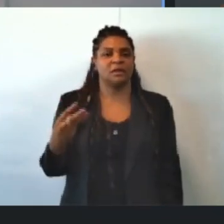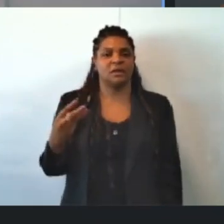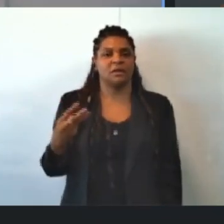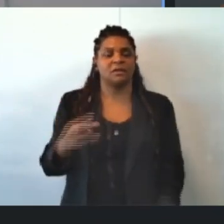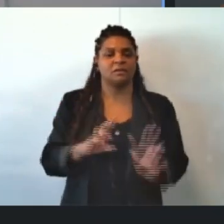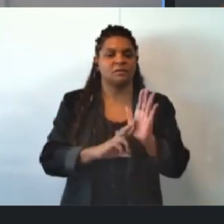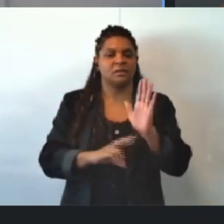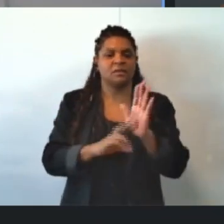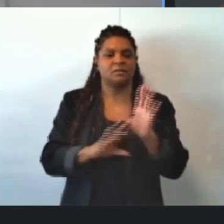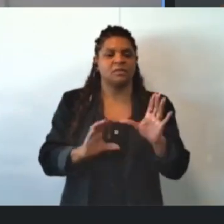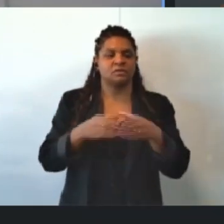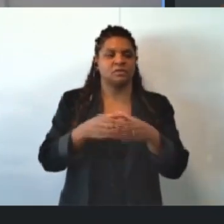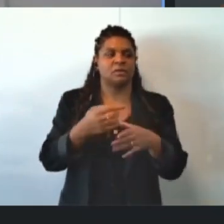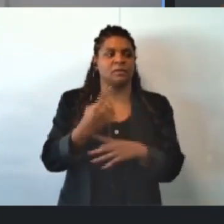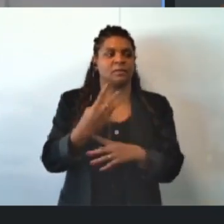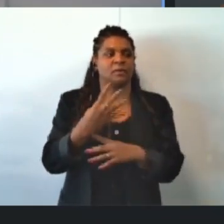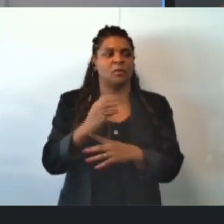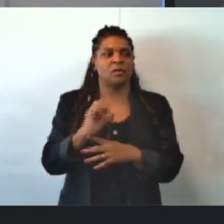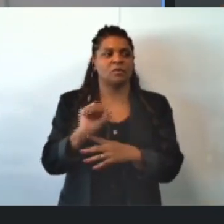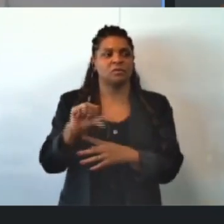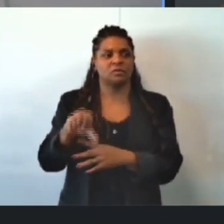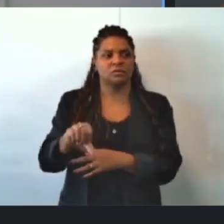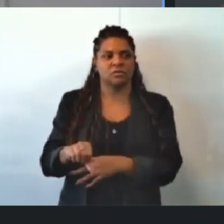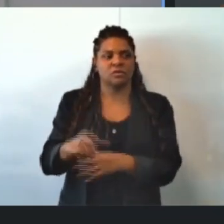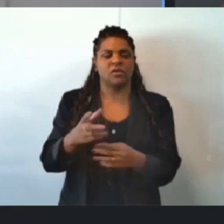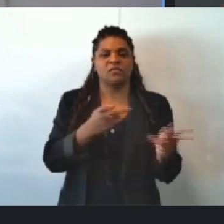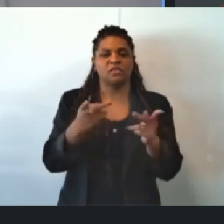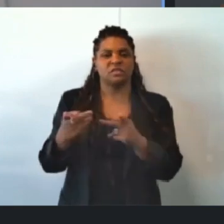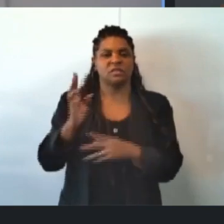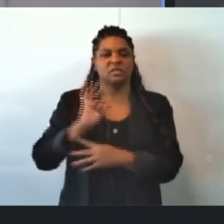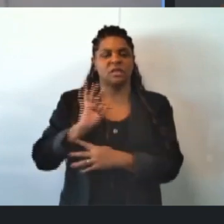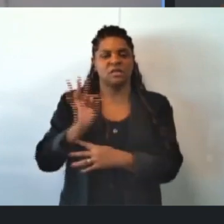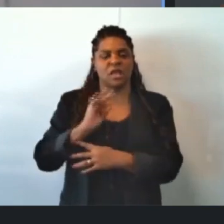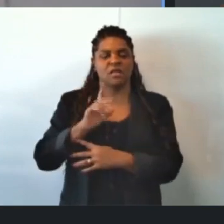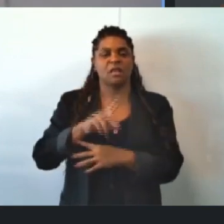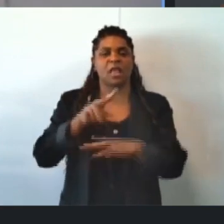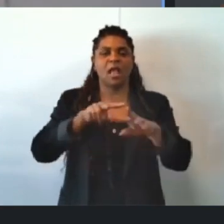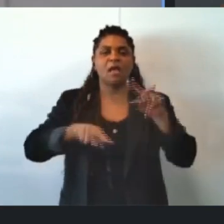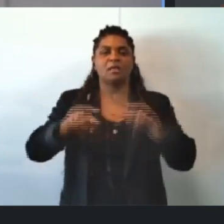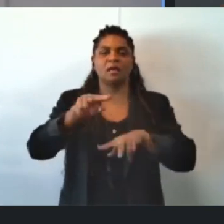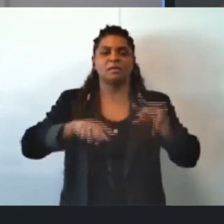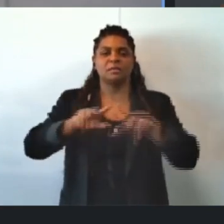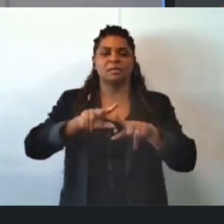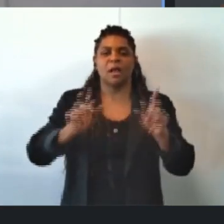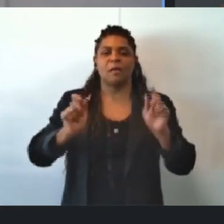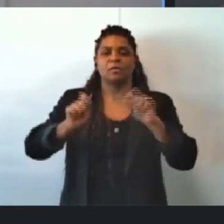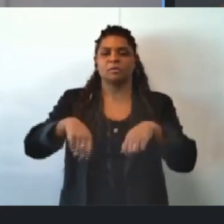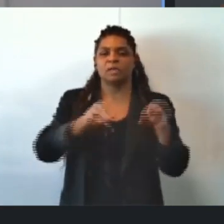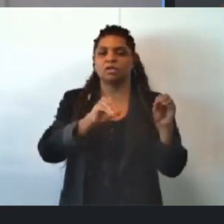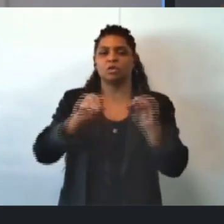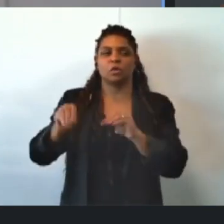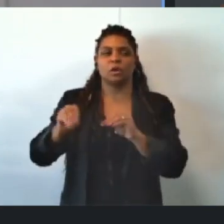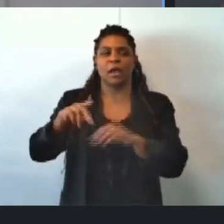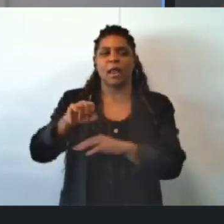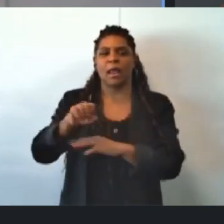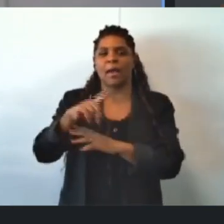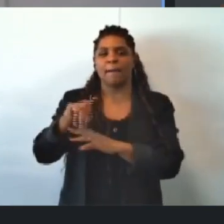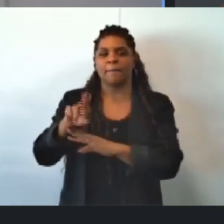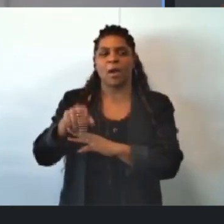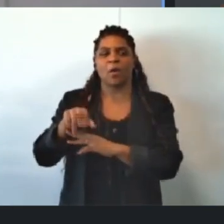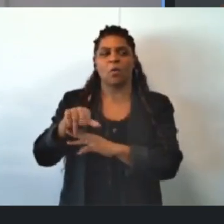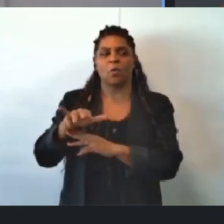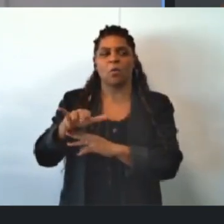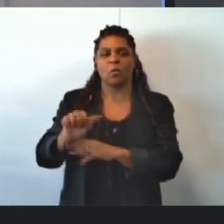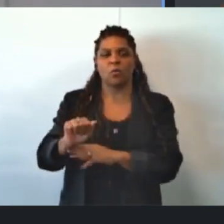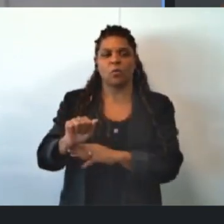comissão 1409 de 24, é uma visita técnica. Analisar a possibilidade de implantação de uma única na rua São Carlos, entre as ruas